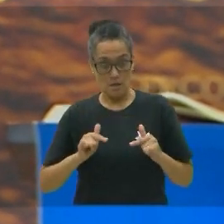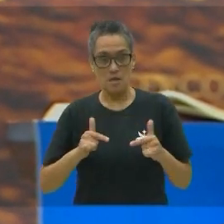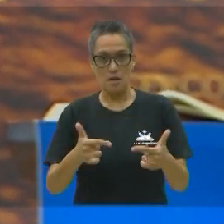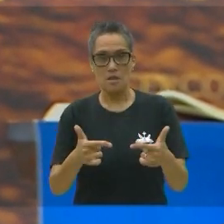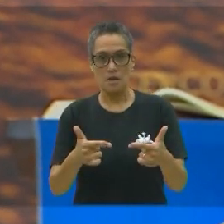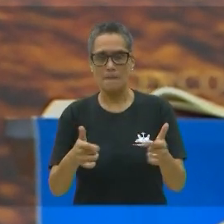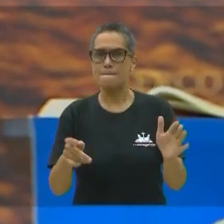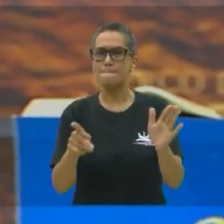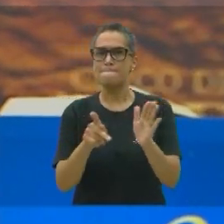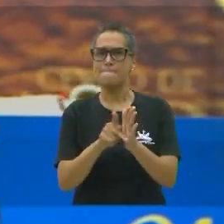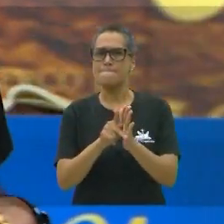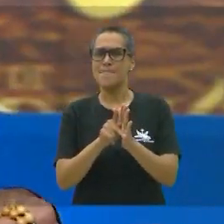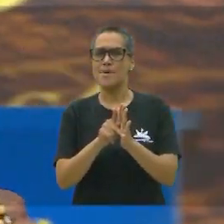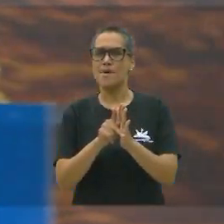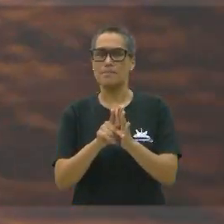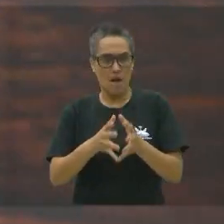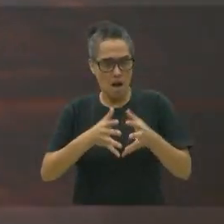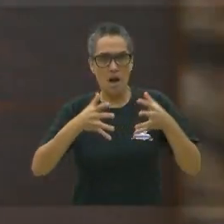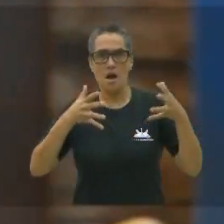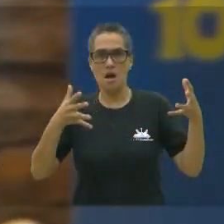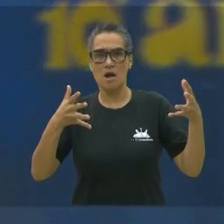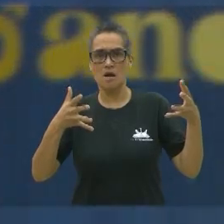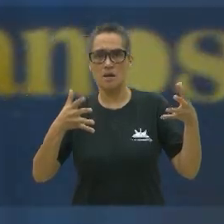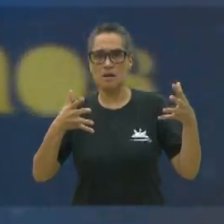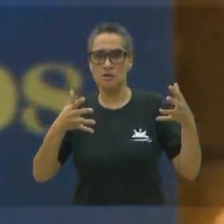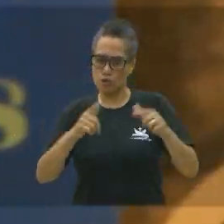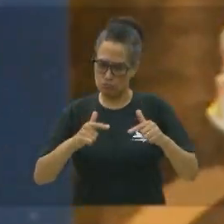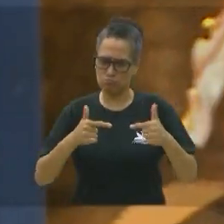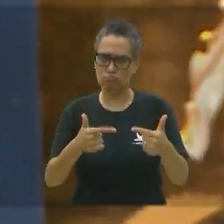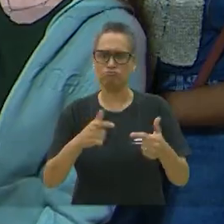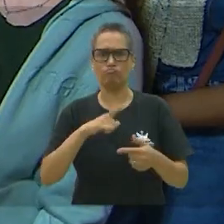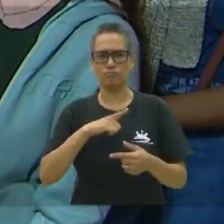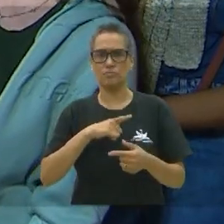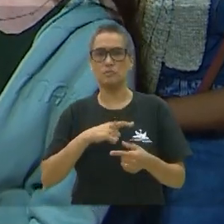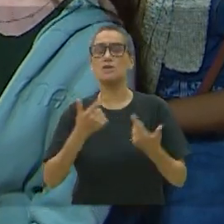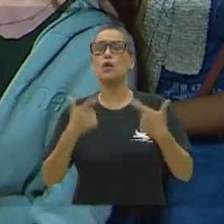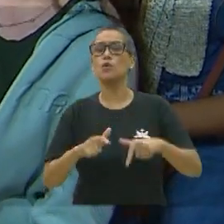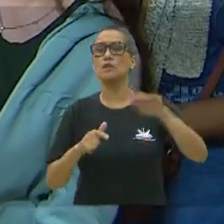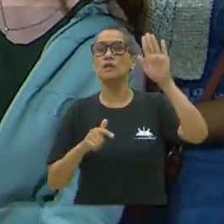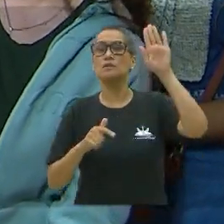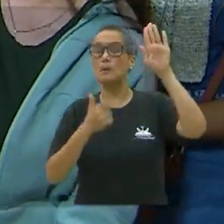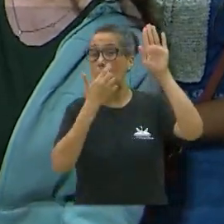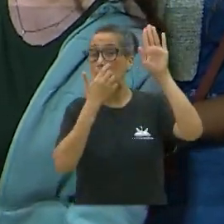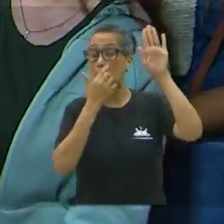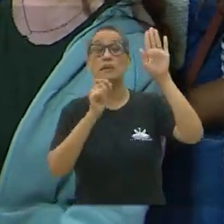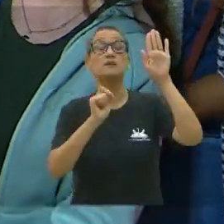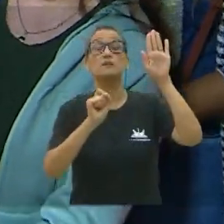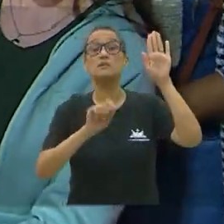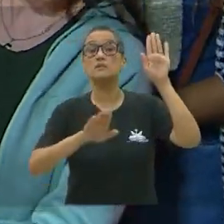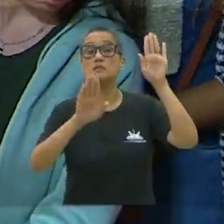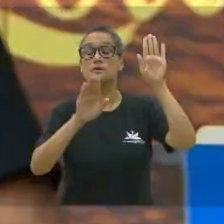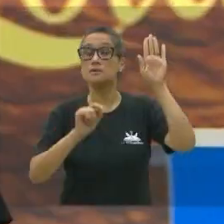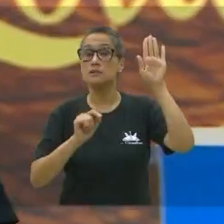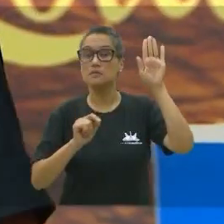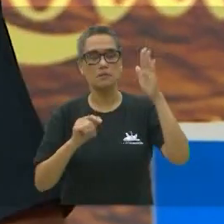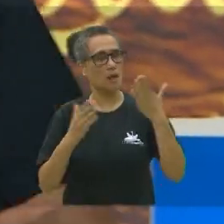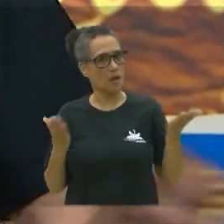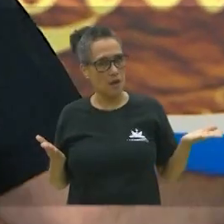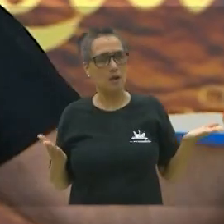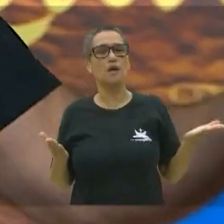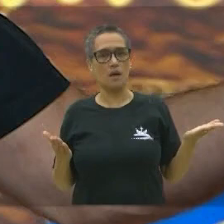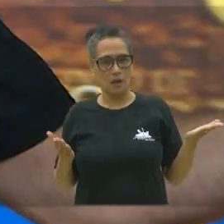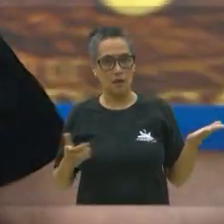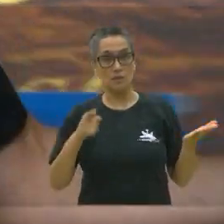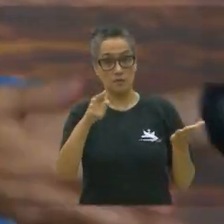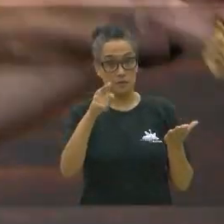grandes guerreiros. Onde estão os grandes guerreiros? Levanta o braço. Onde estão os grandes guerreiros? Então, as batalhas vão ser grandes. Você